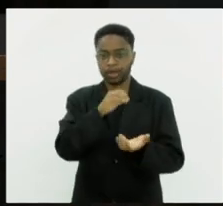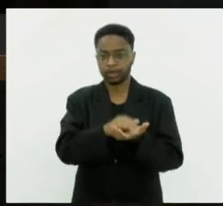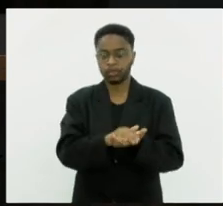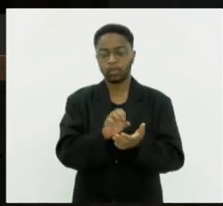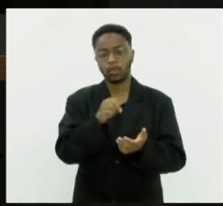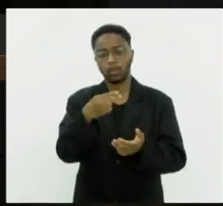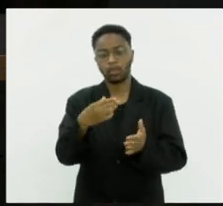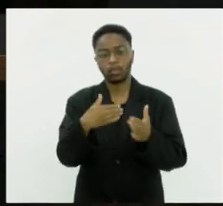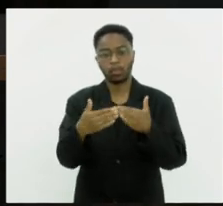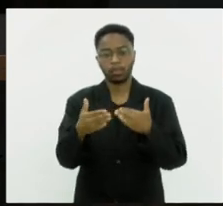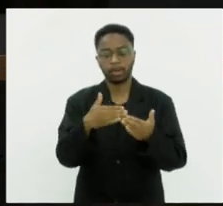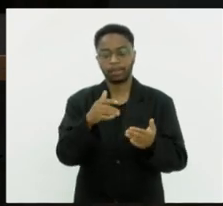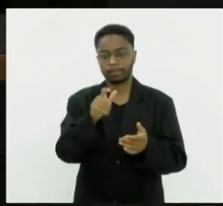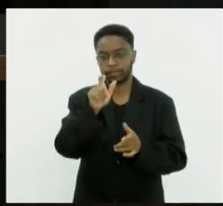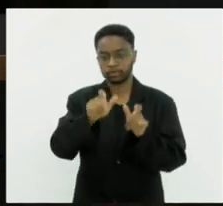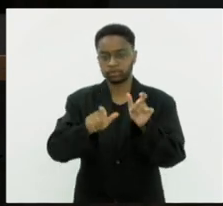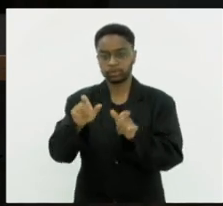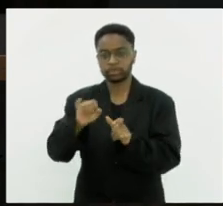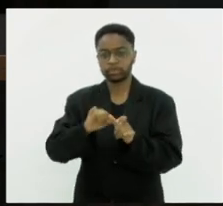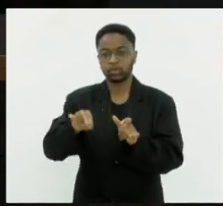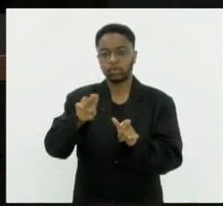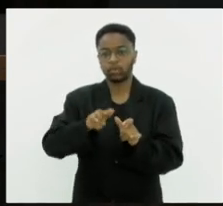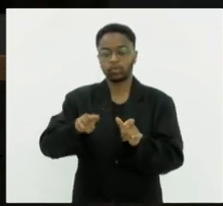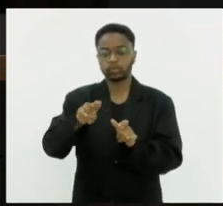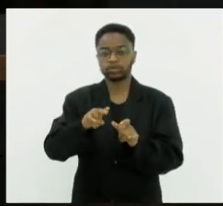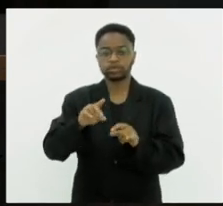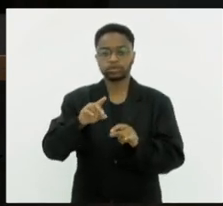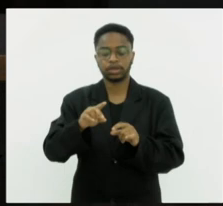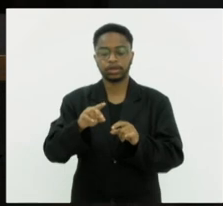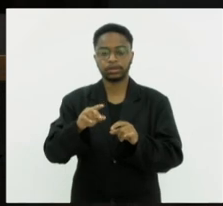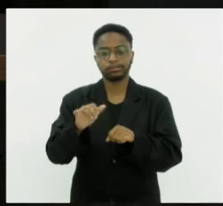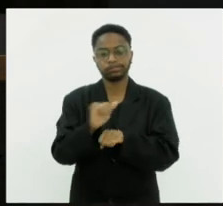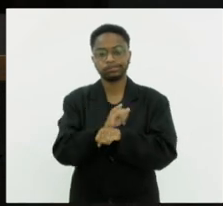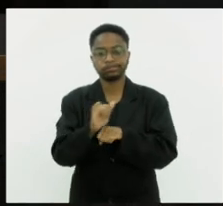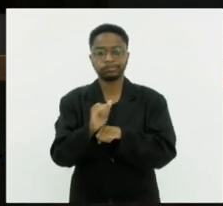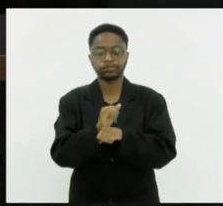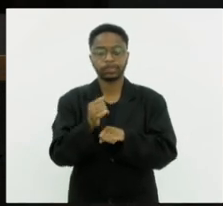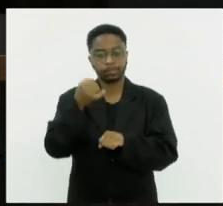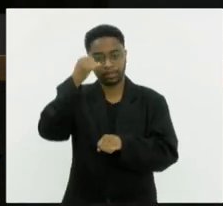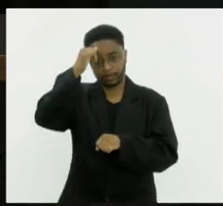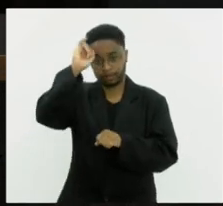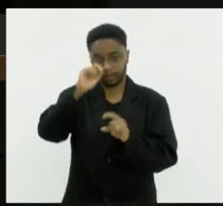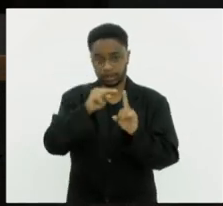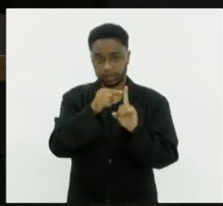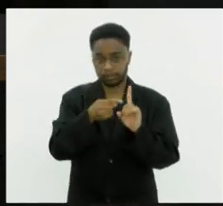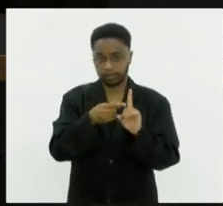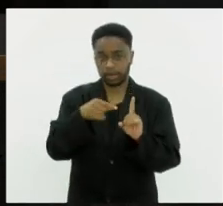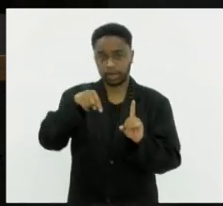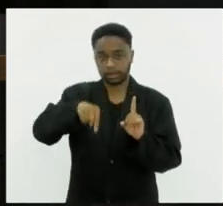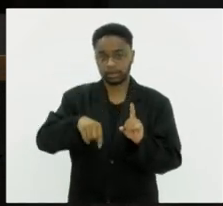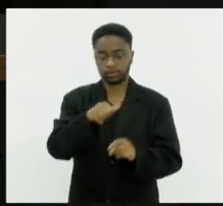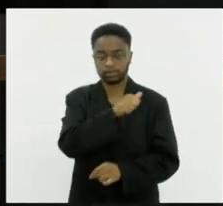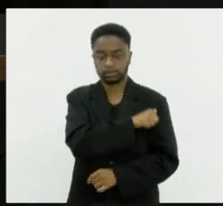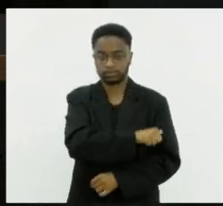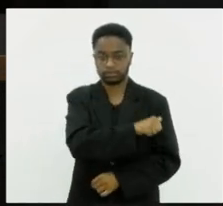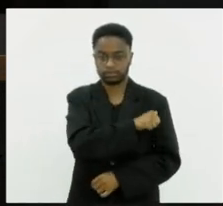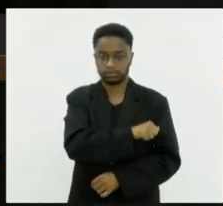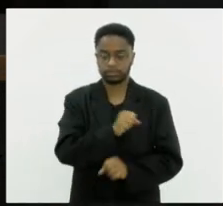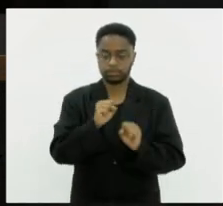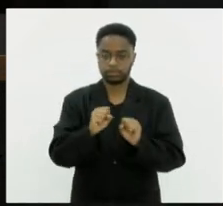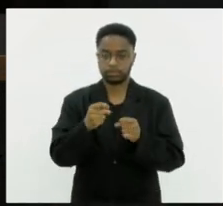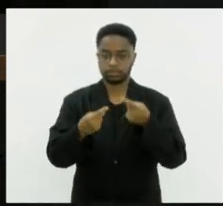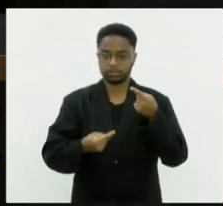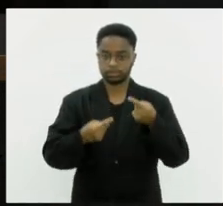companheiro para a inserção de qualquer método contraceptivo no Estado do Rio de Janeiro. Em